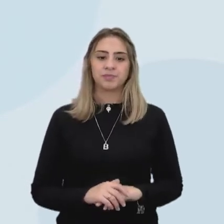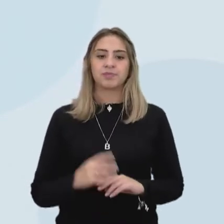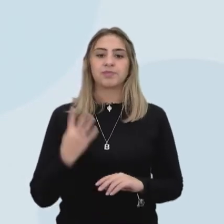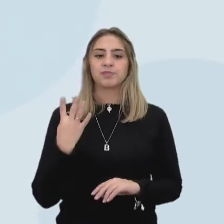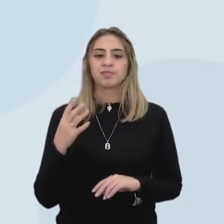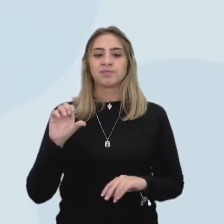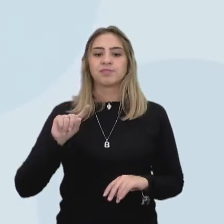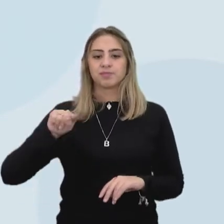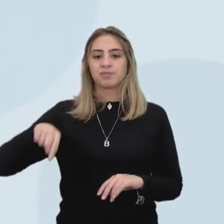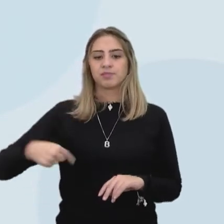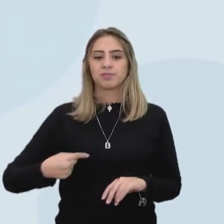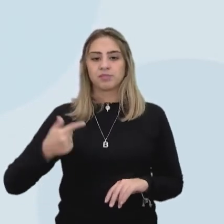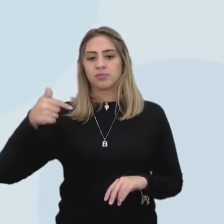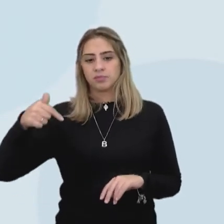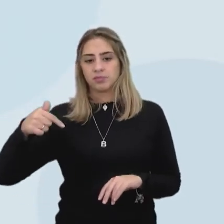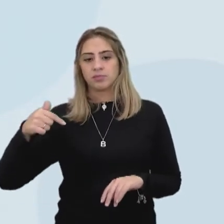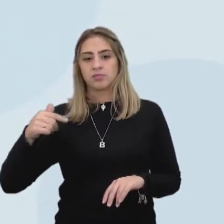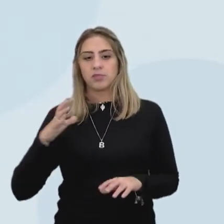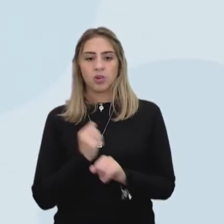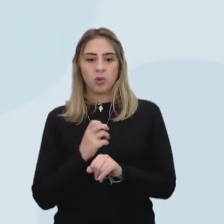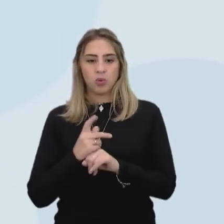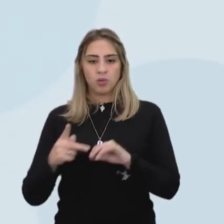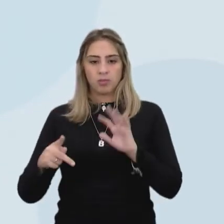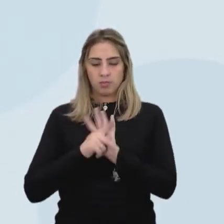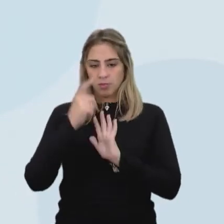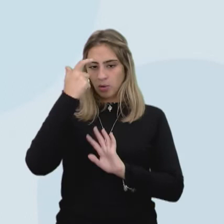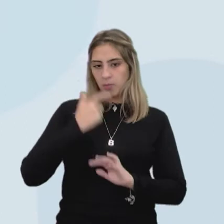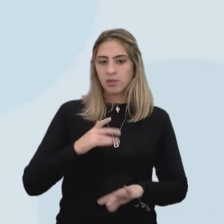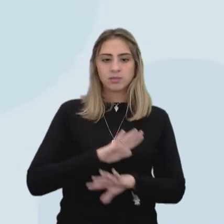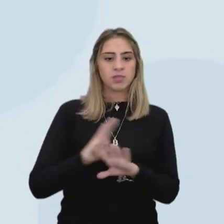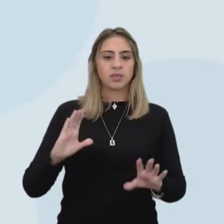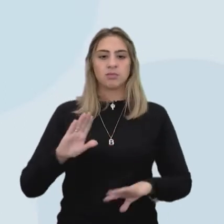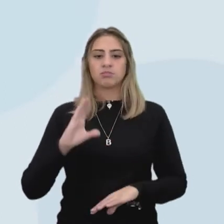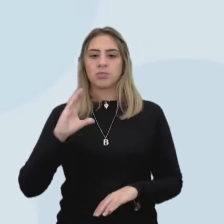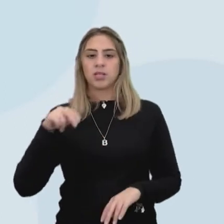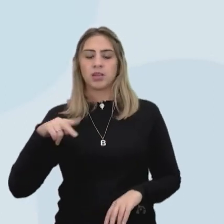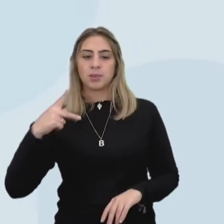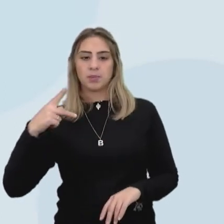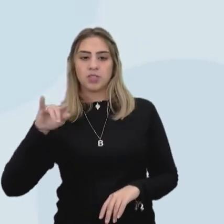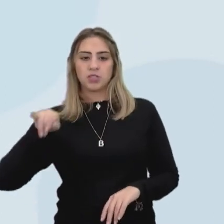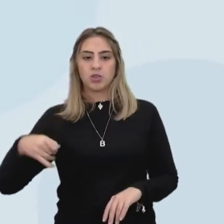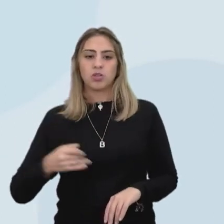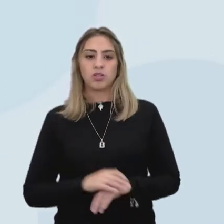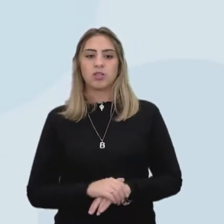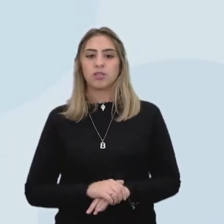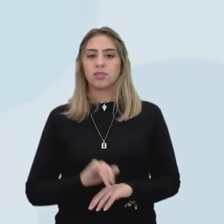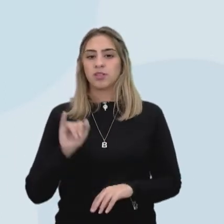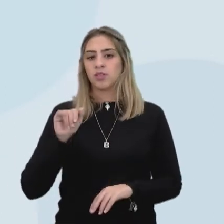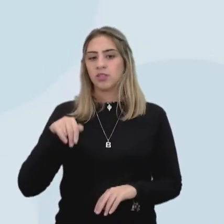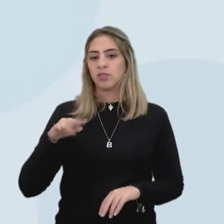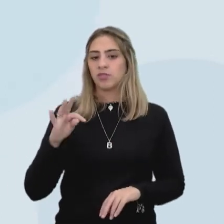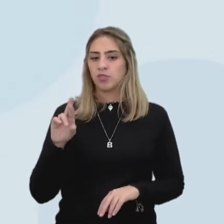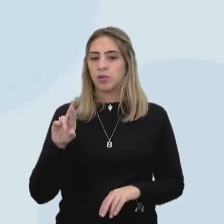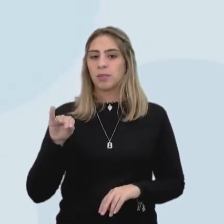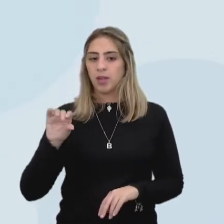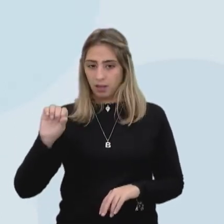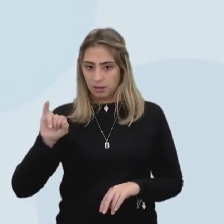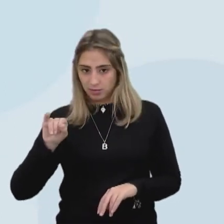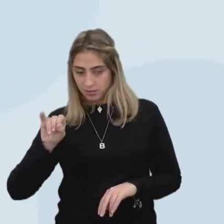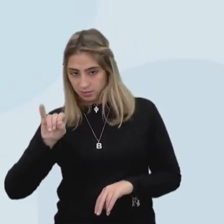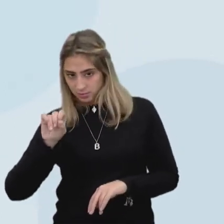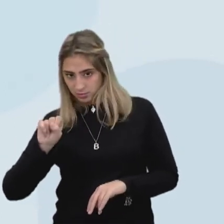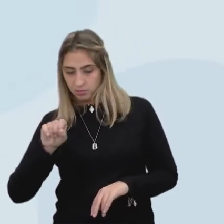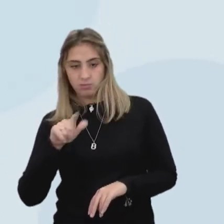49,7% de conta própria sem CNPJ. Trabalhadores informais, aqueles que não têm carteira registrada,